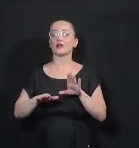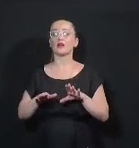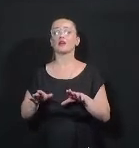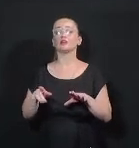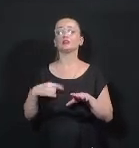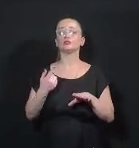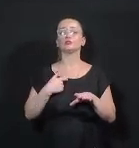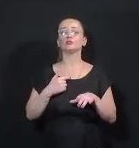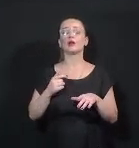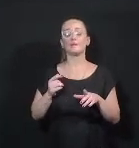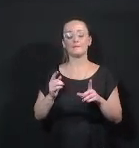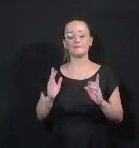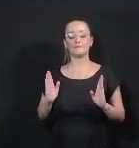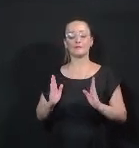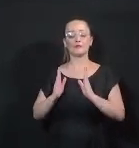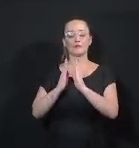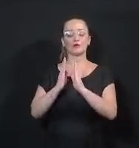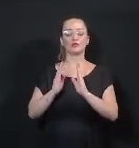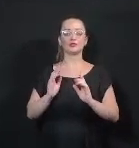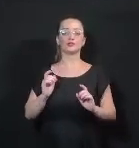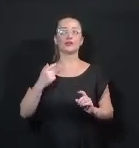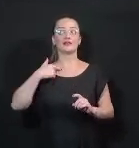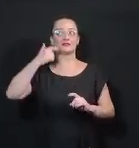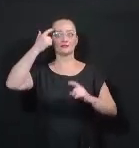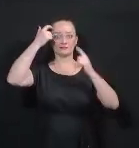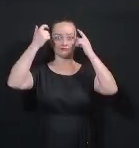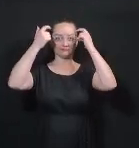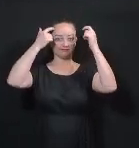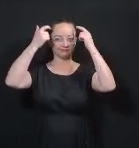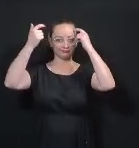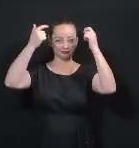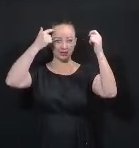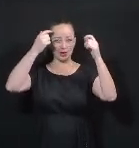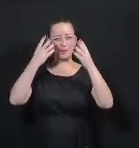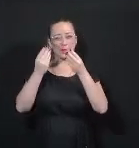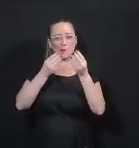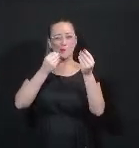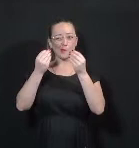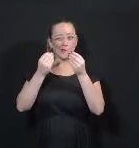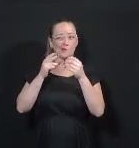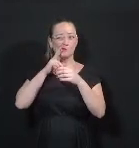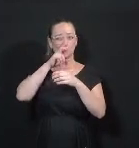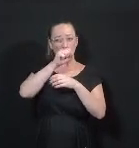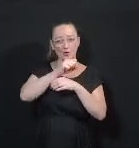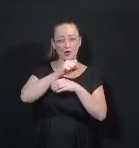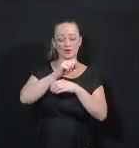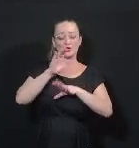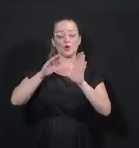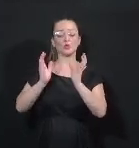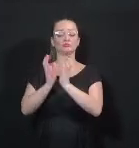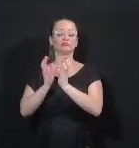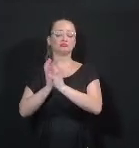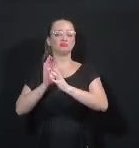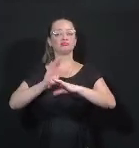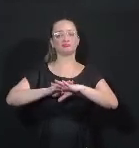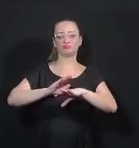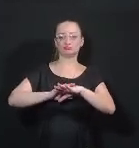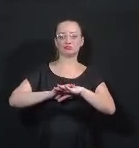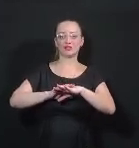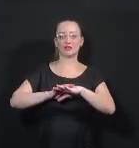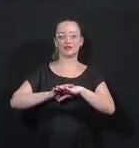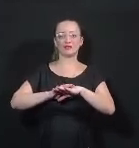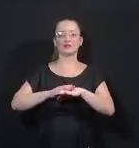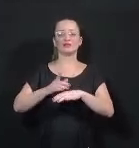estamos diante de ideias muito caricatas, né, que alguns grupos fazem